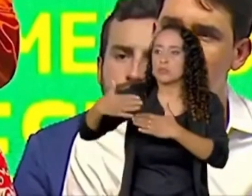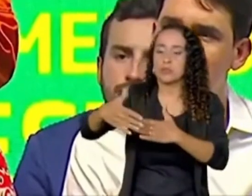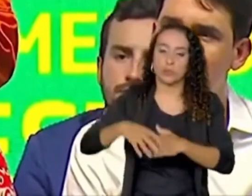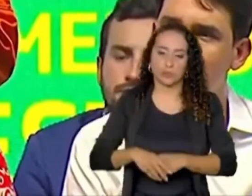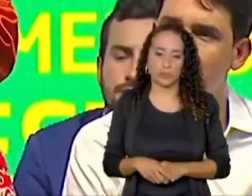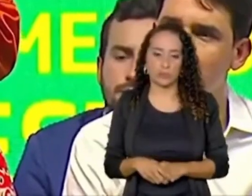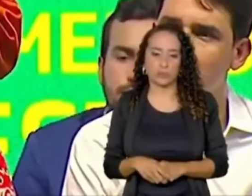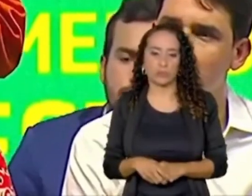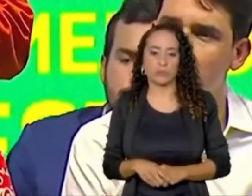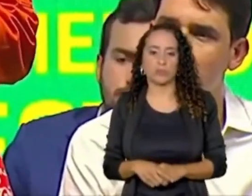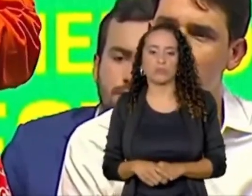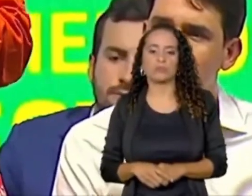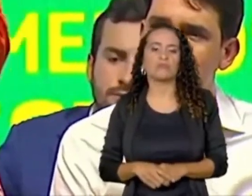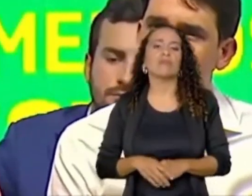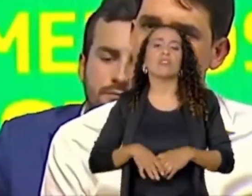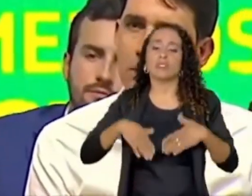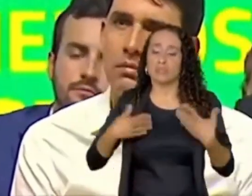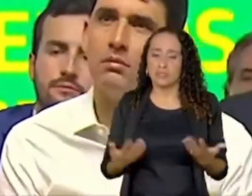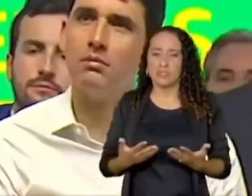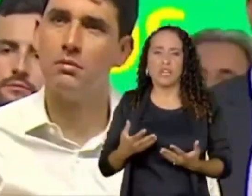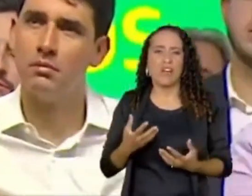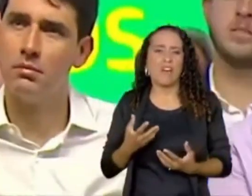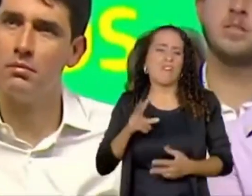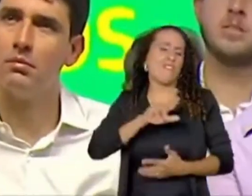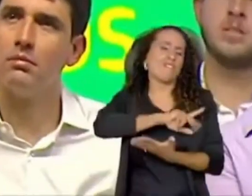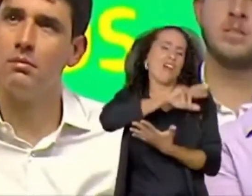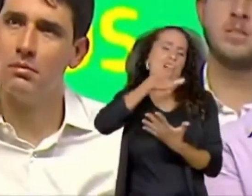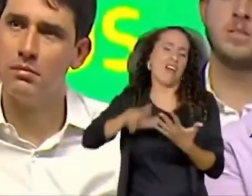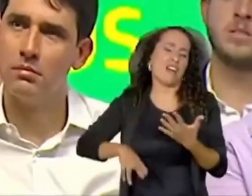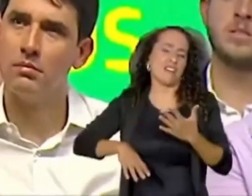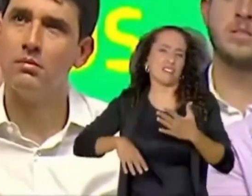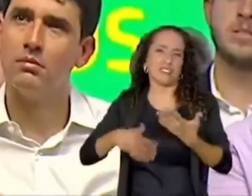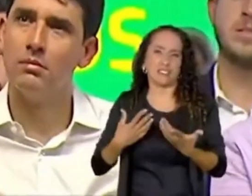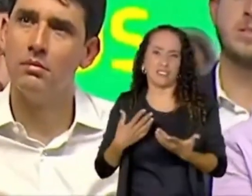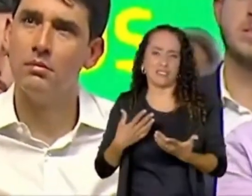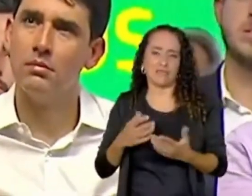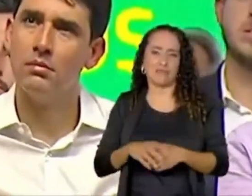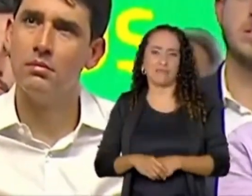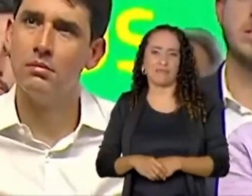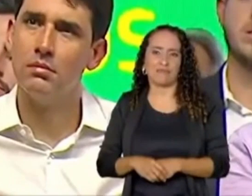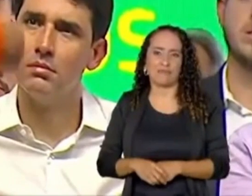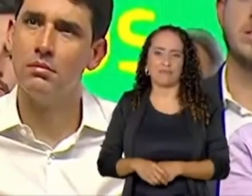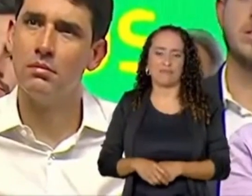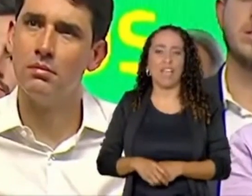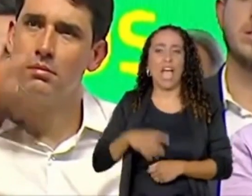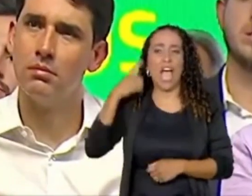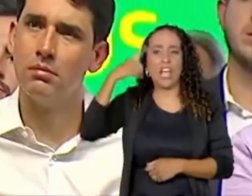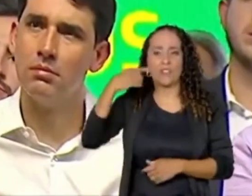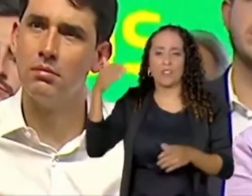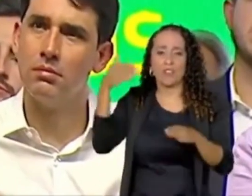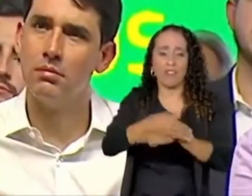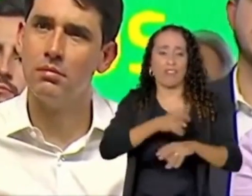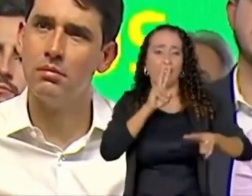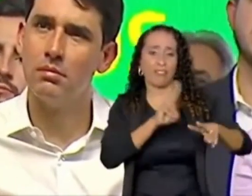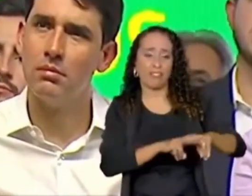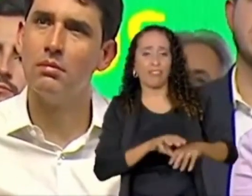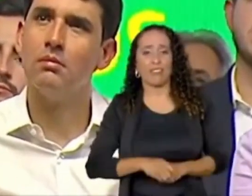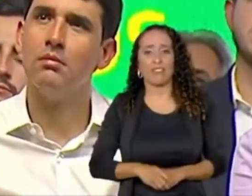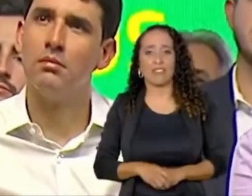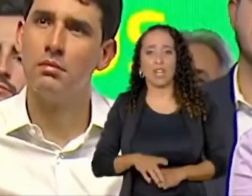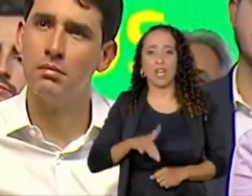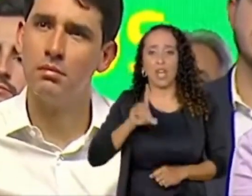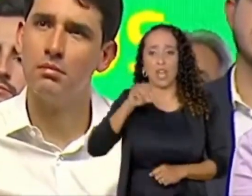dias. E muitas vezes, advogado foi na cadeia, Dom Paulo Evaristo Arno foi na